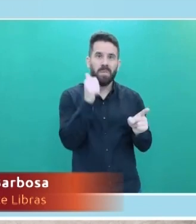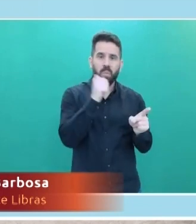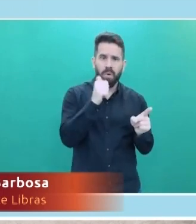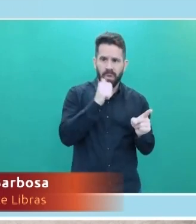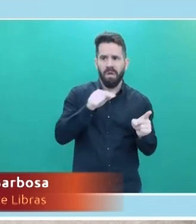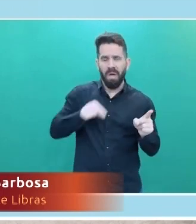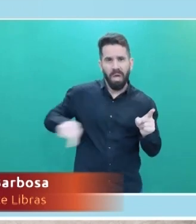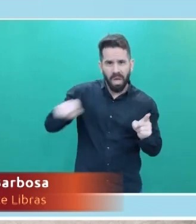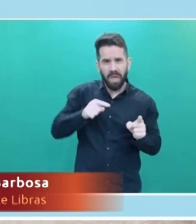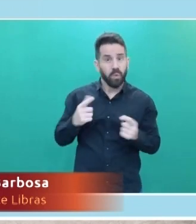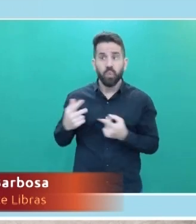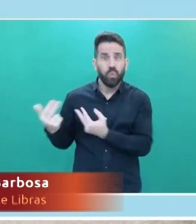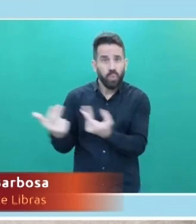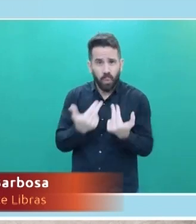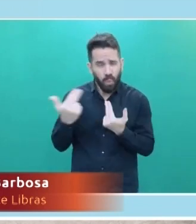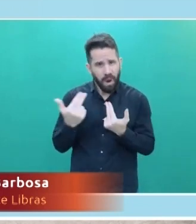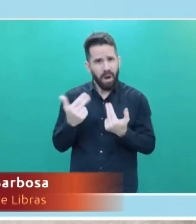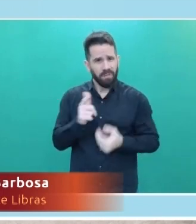misoginia?